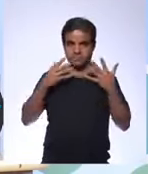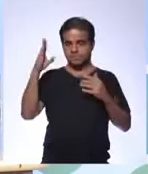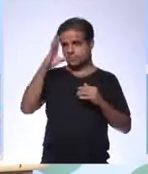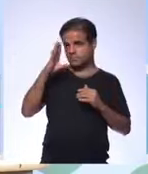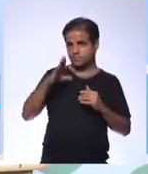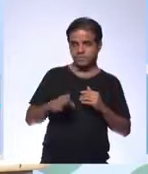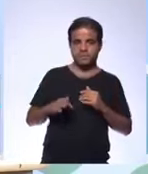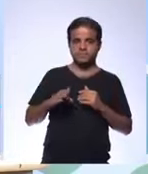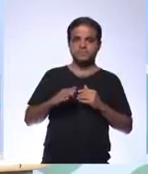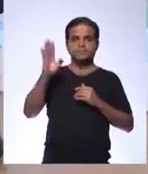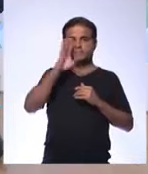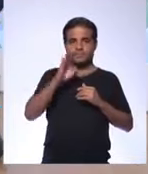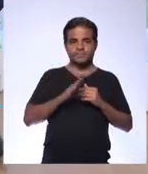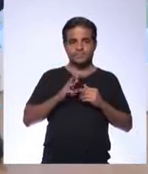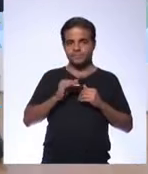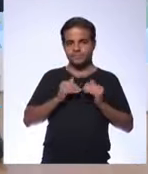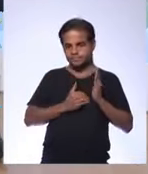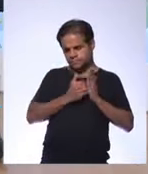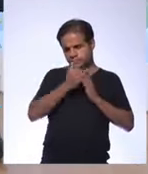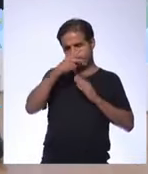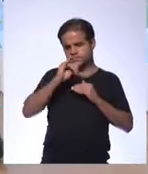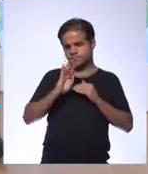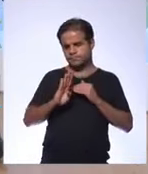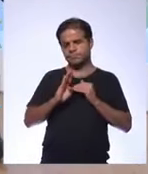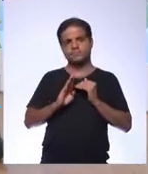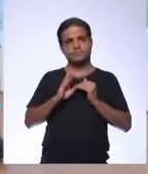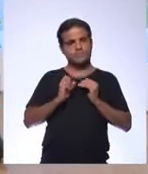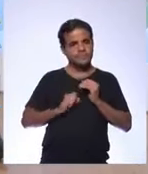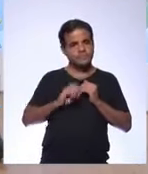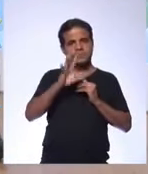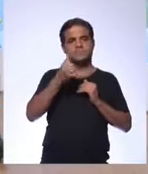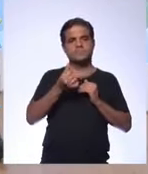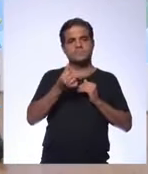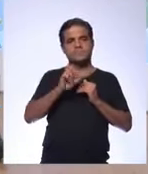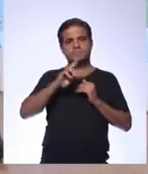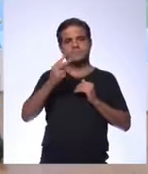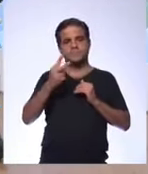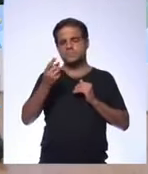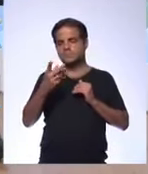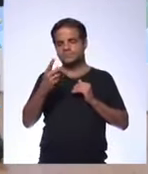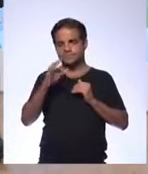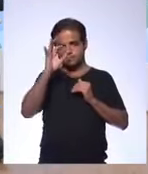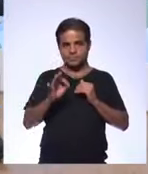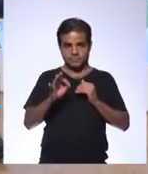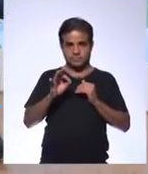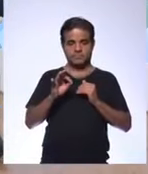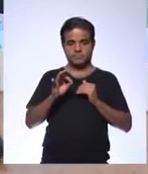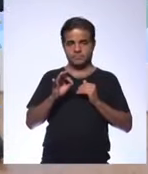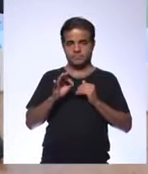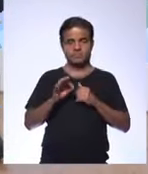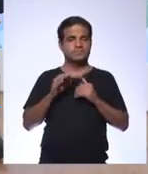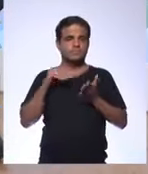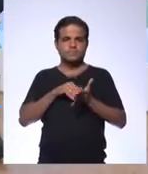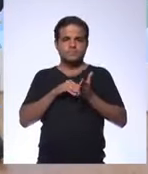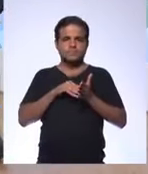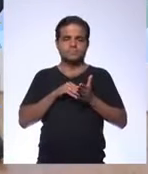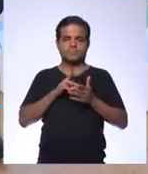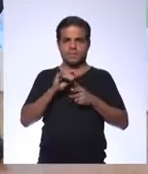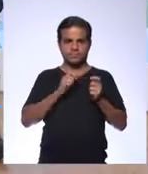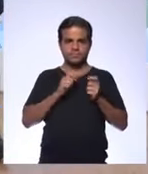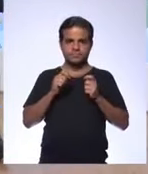brasileiro, né, o Brasil vai crescer, o PIB vai sair aí de 6% para 14%, né, vão até controlar